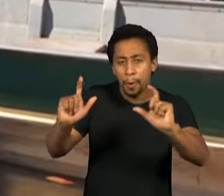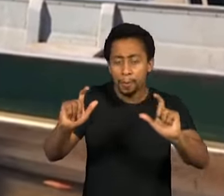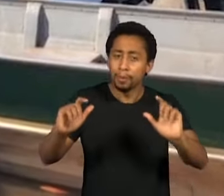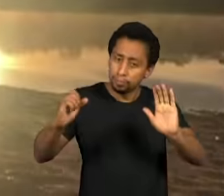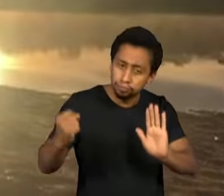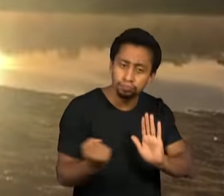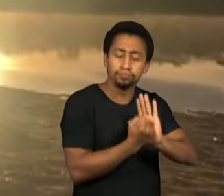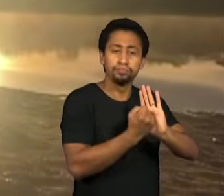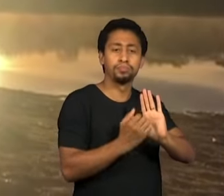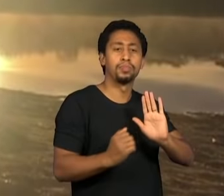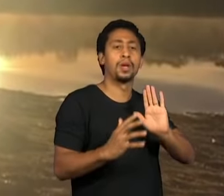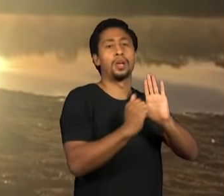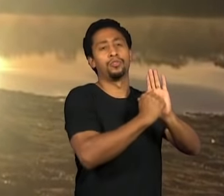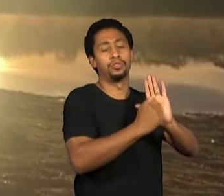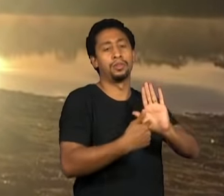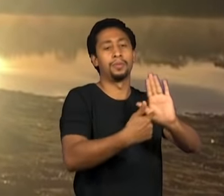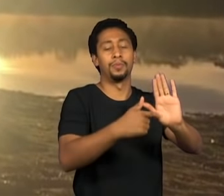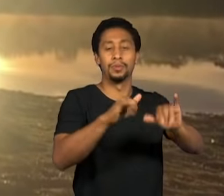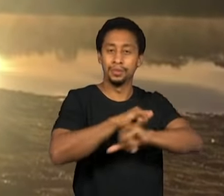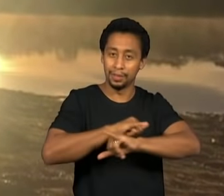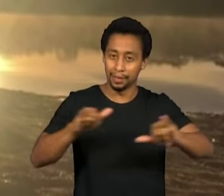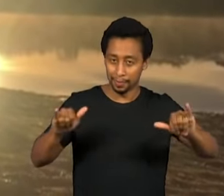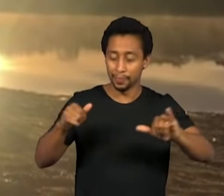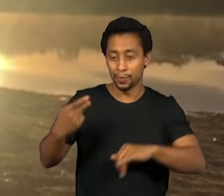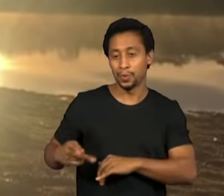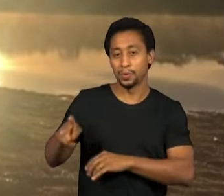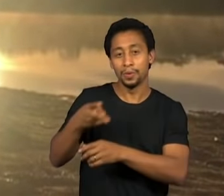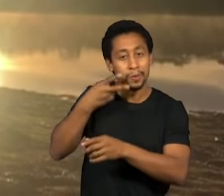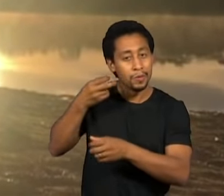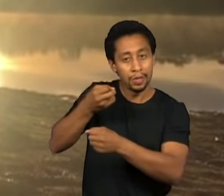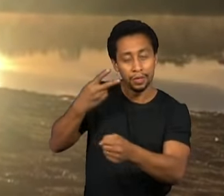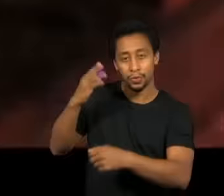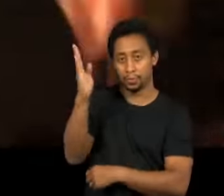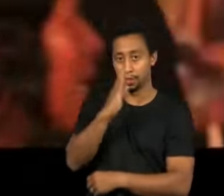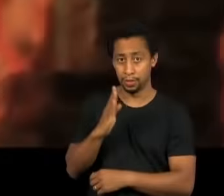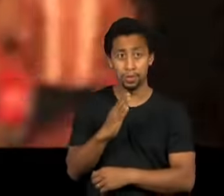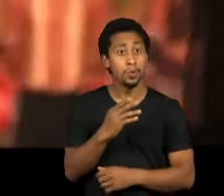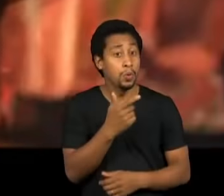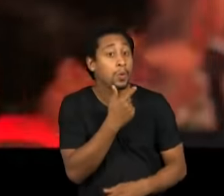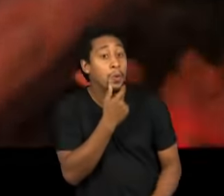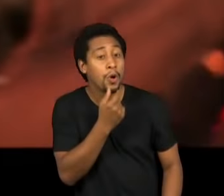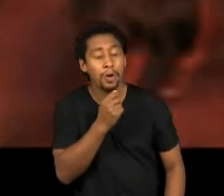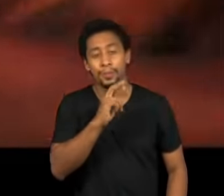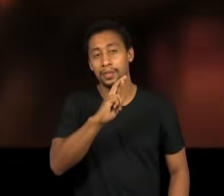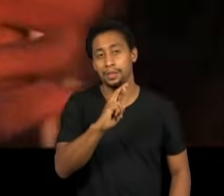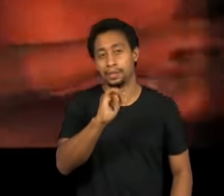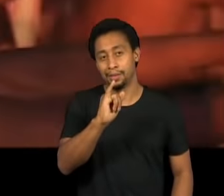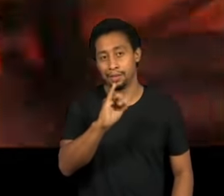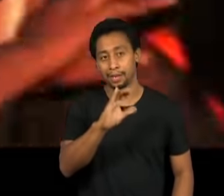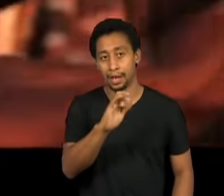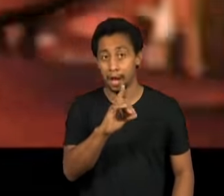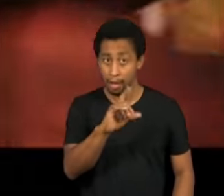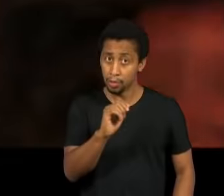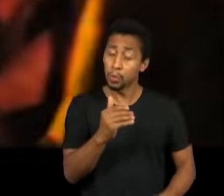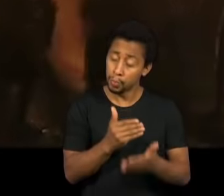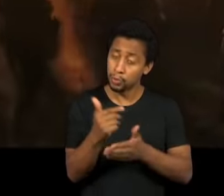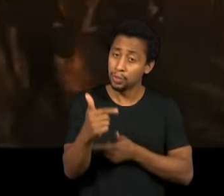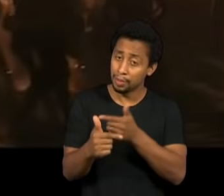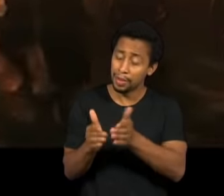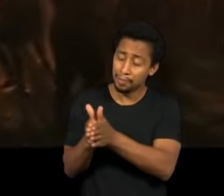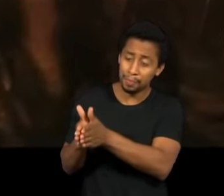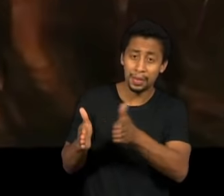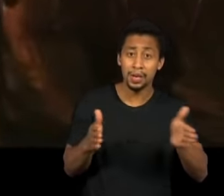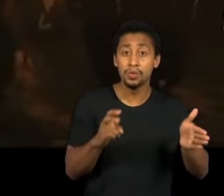Esse tem sido o trabalho de Ricardo Stuckert nos últimos 5 anos. Registrar a vida e os costumes de